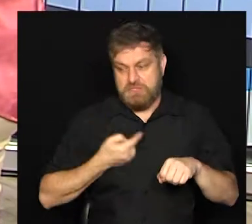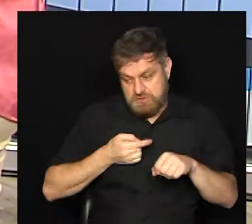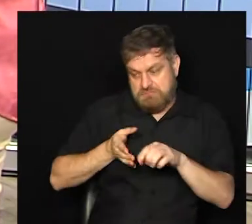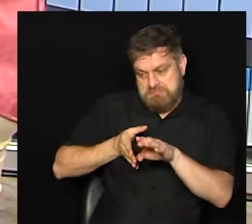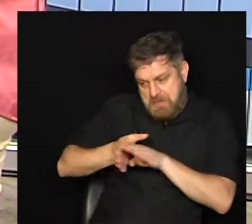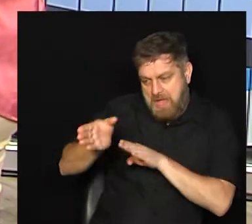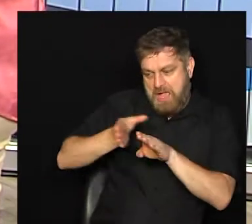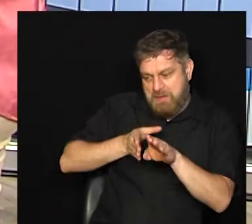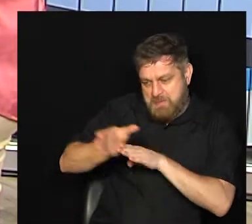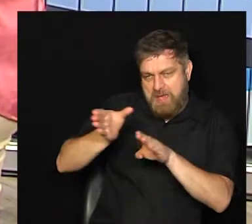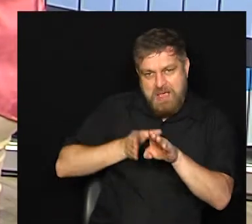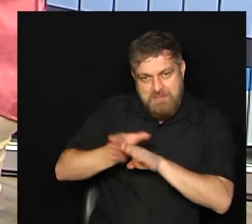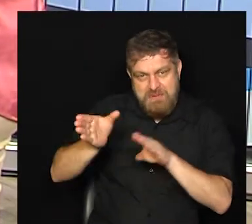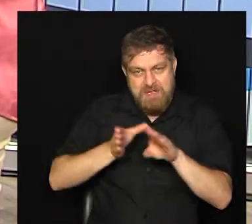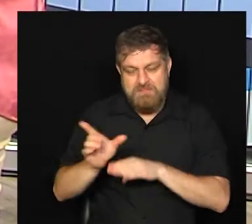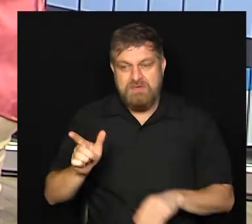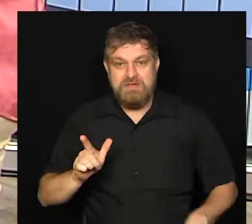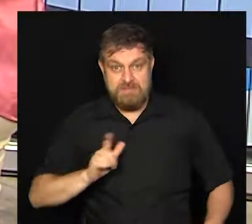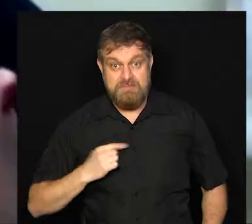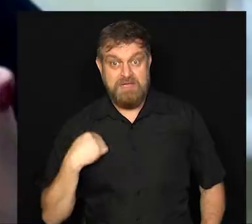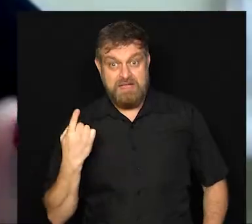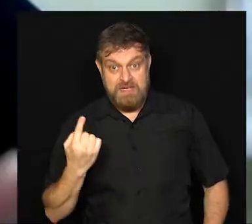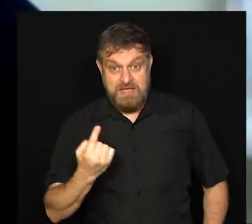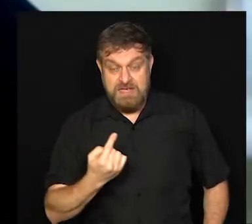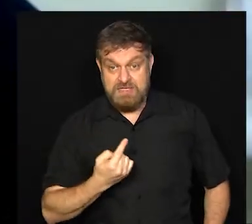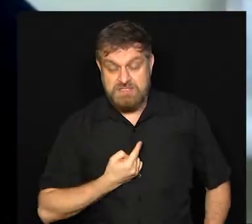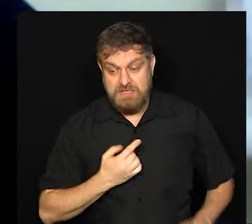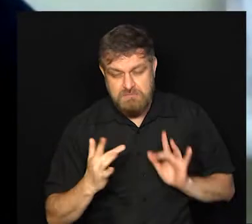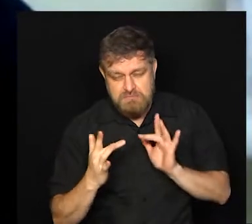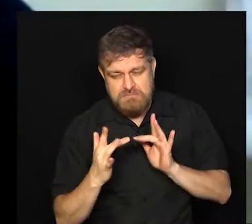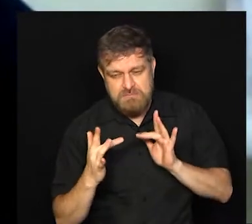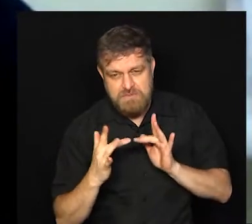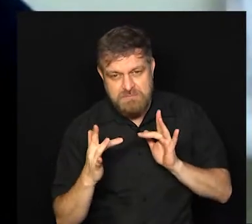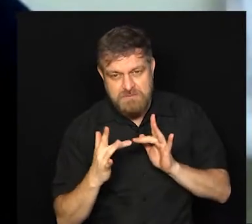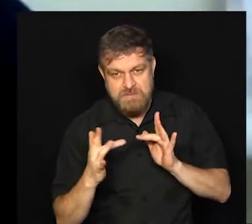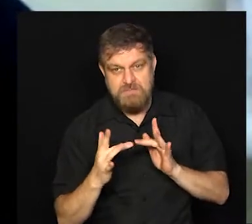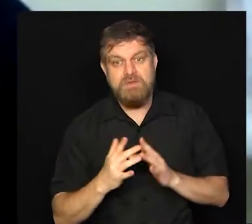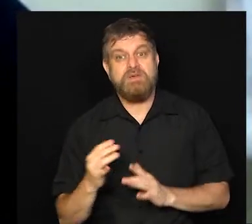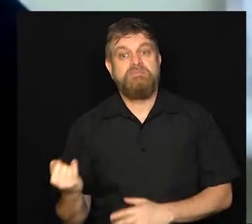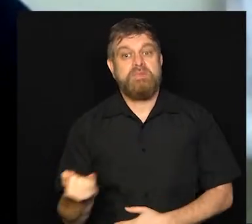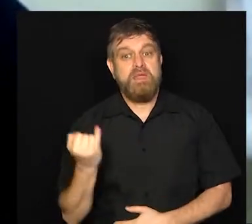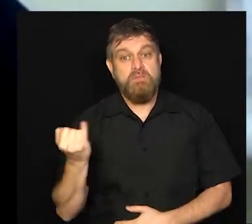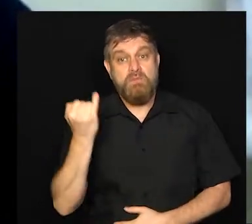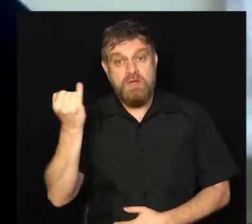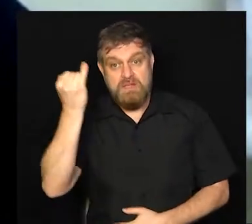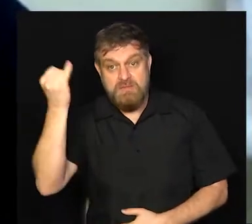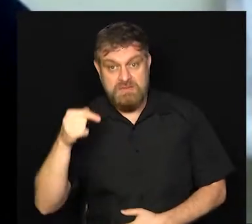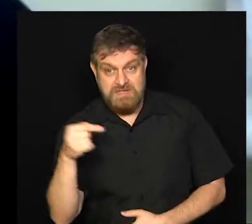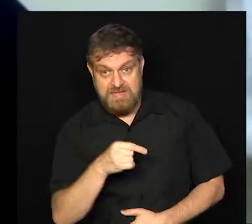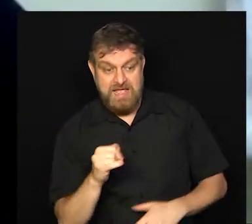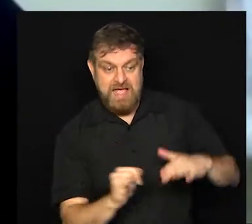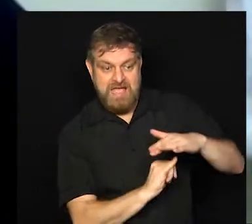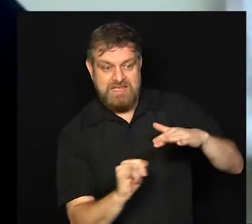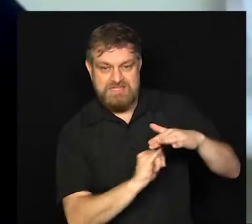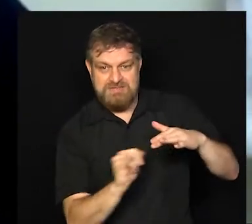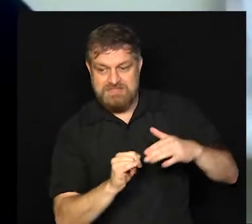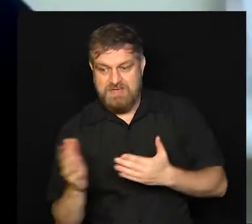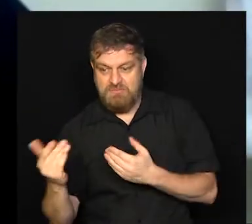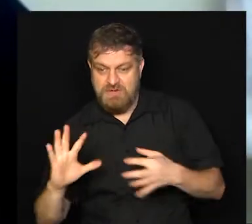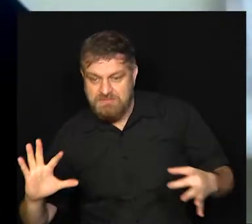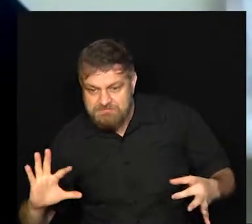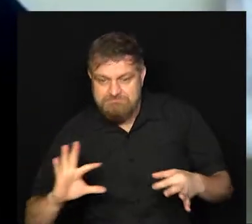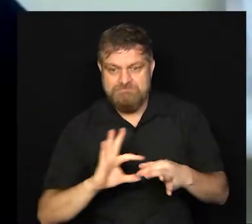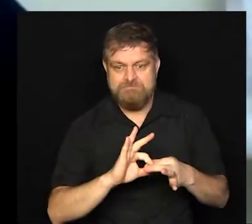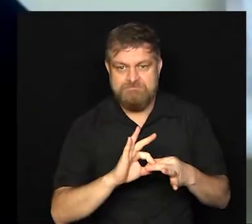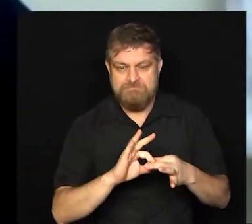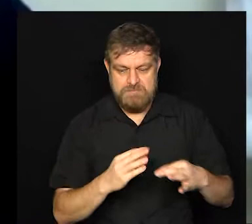para pedir uma orientação. Tamanha a importância do trabalho de identidade na vida desse jovem, na